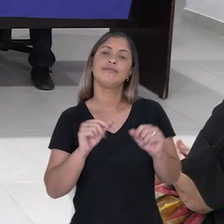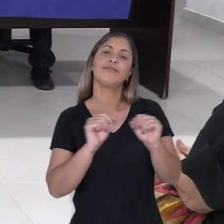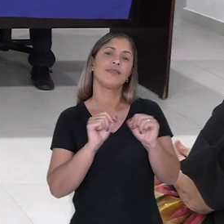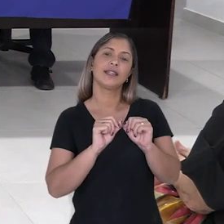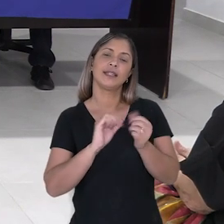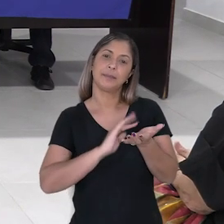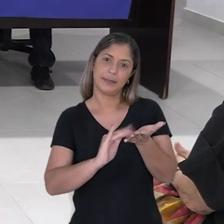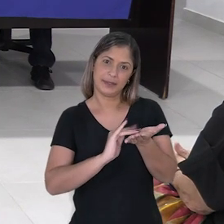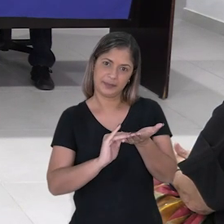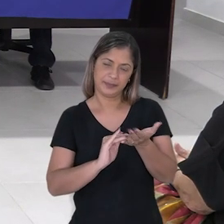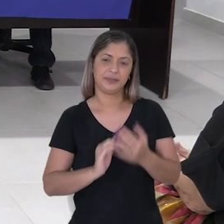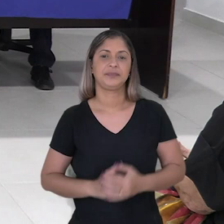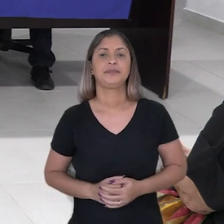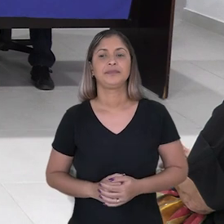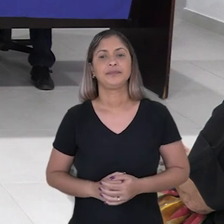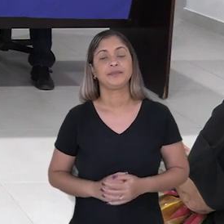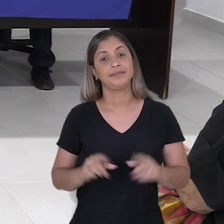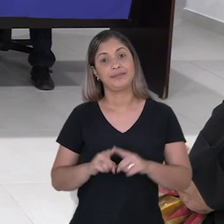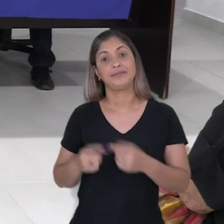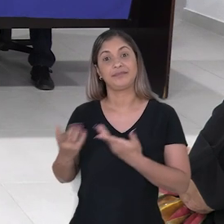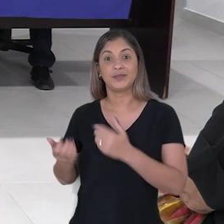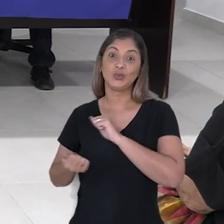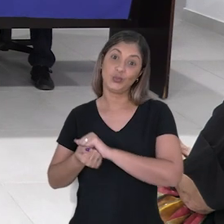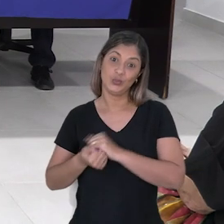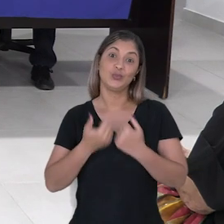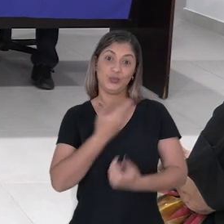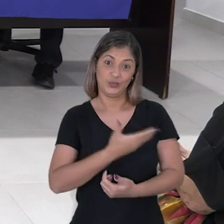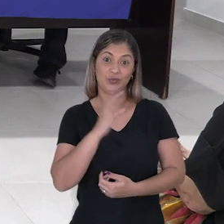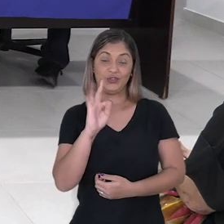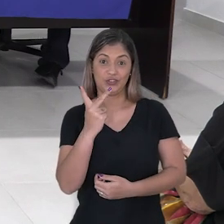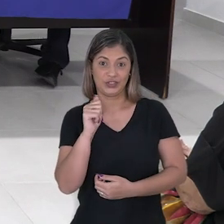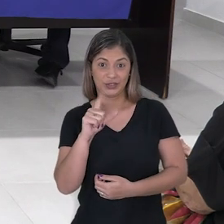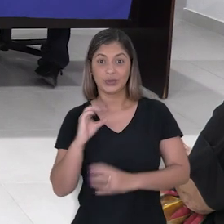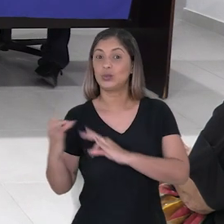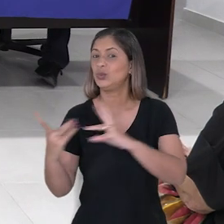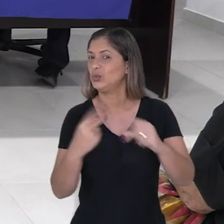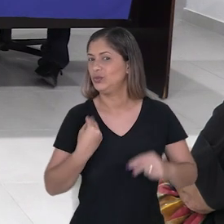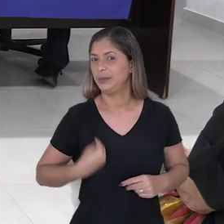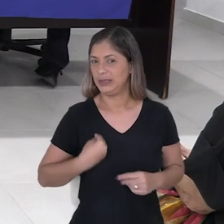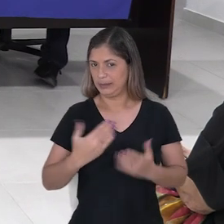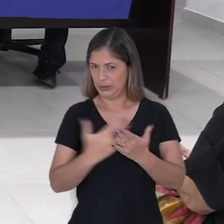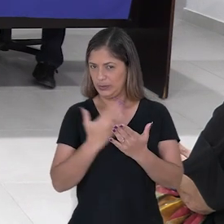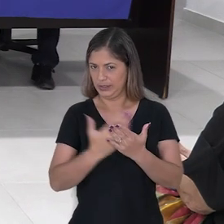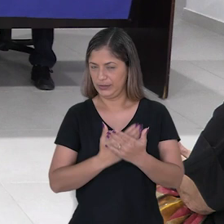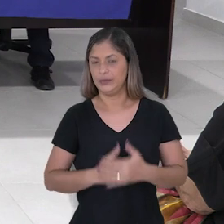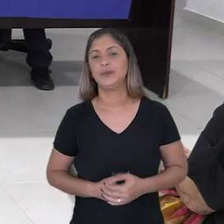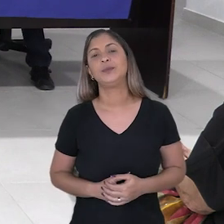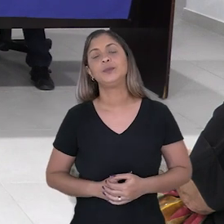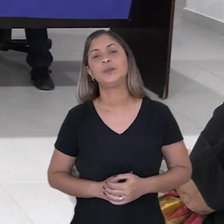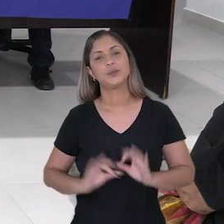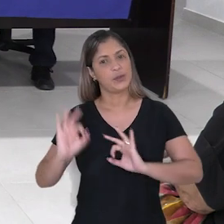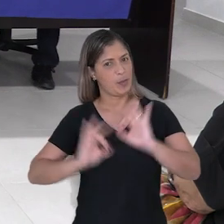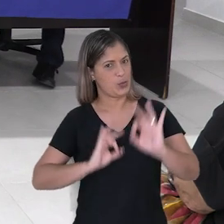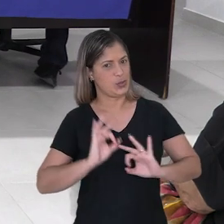E eu, assim como o Tiago, eu acho que assim como todos que participaram da